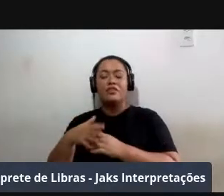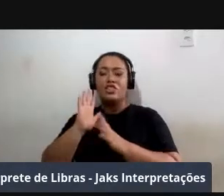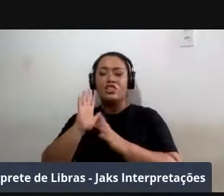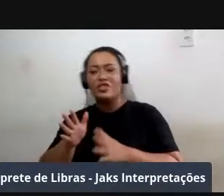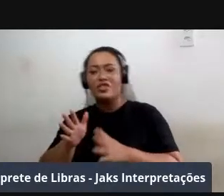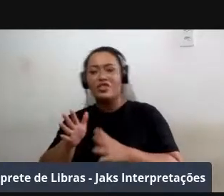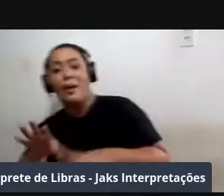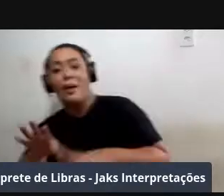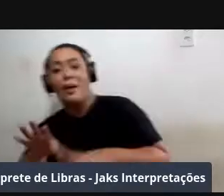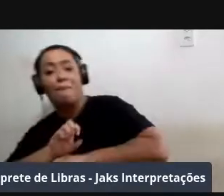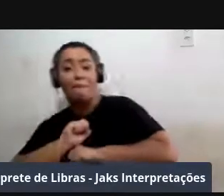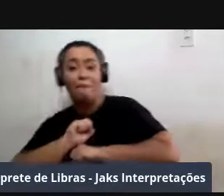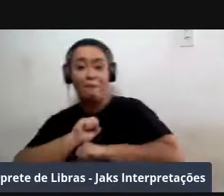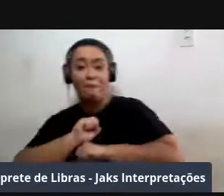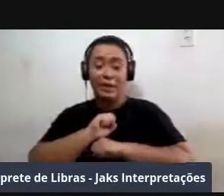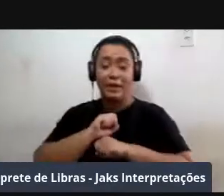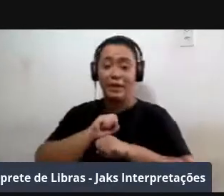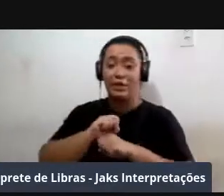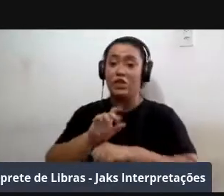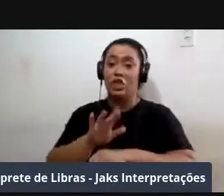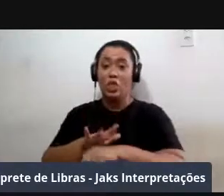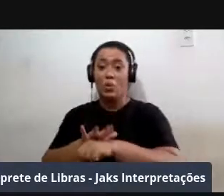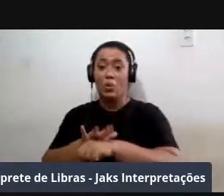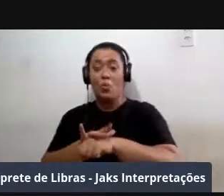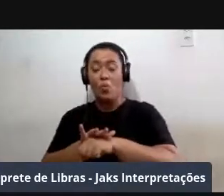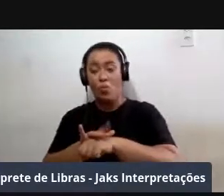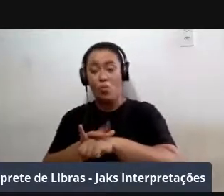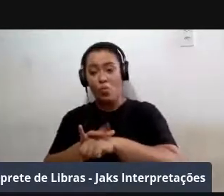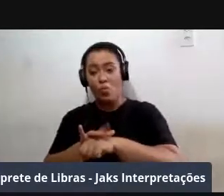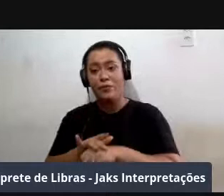Ela está falando um pouquinho aqui, vou ver se dá para ouvir, tá?